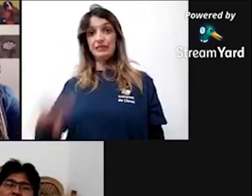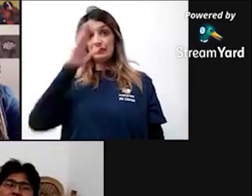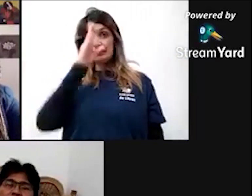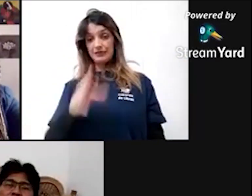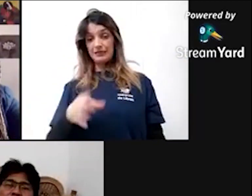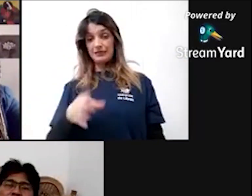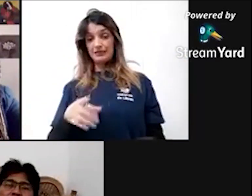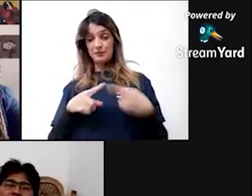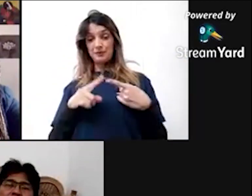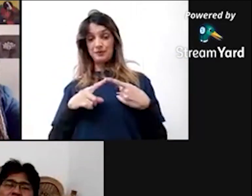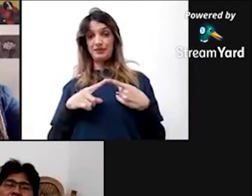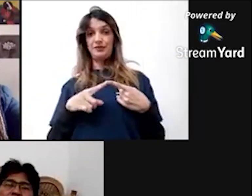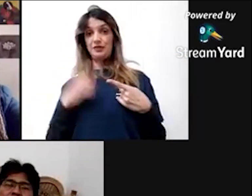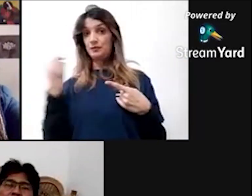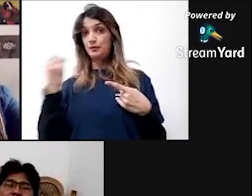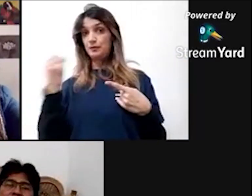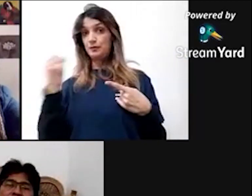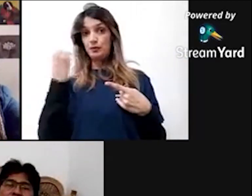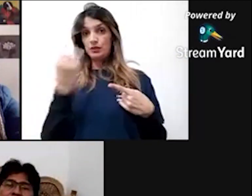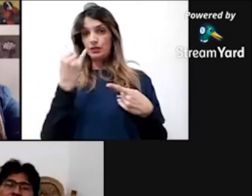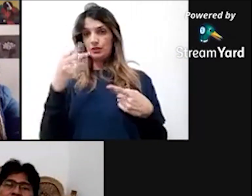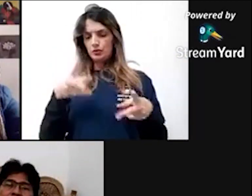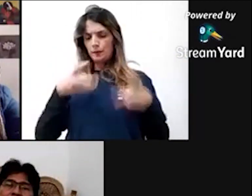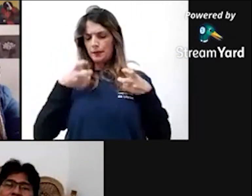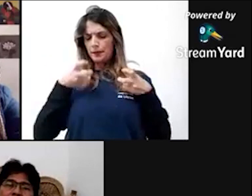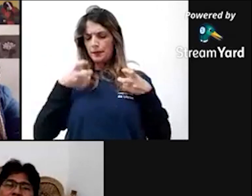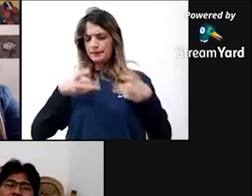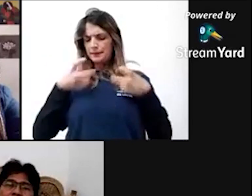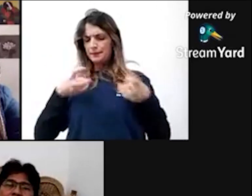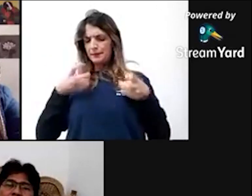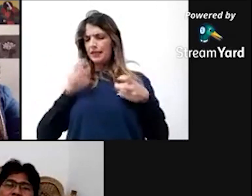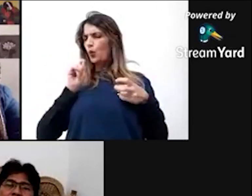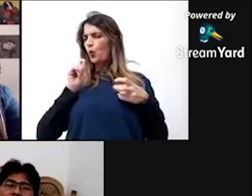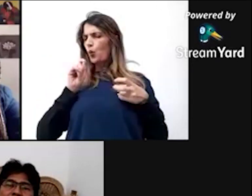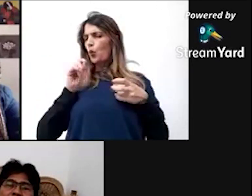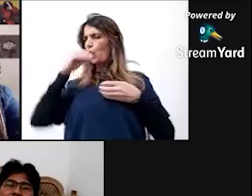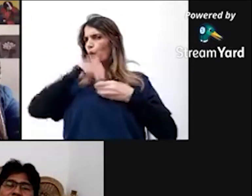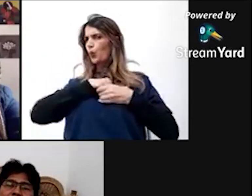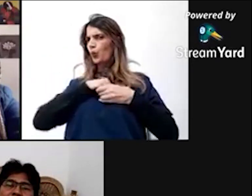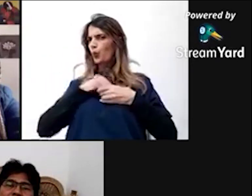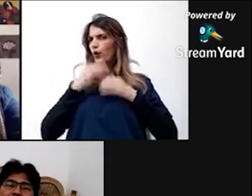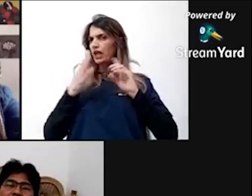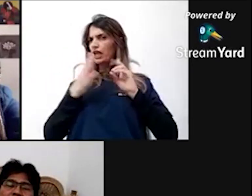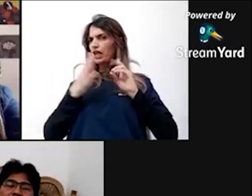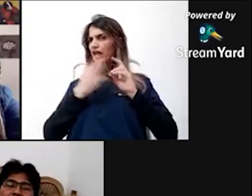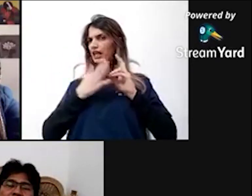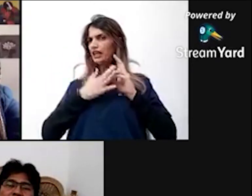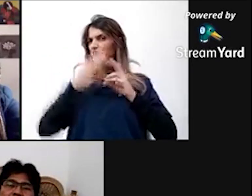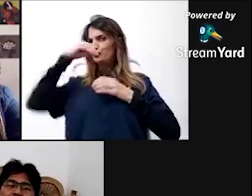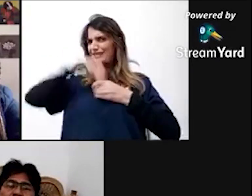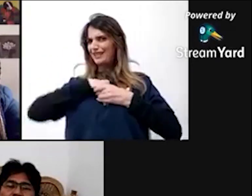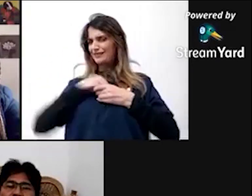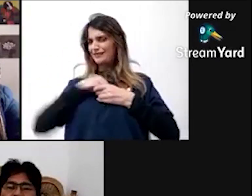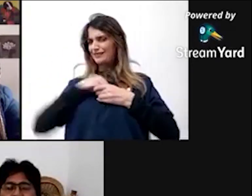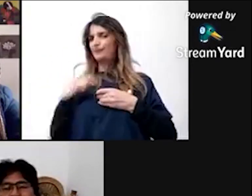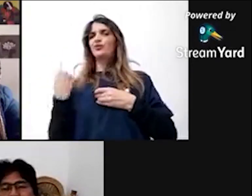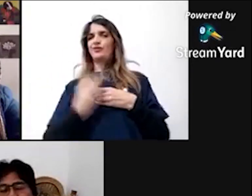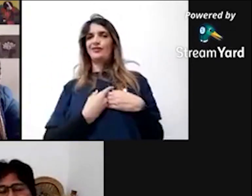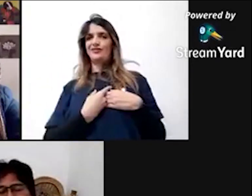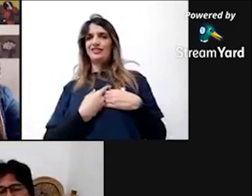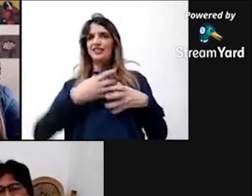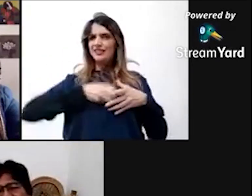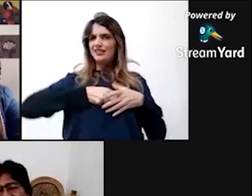para vocês, é importante descobrir que índio mora dentro da gente. E se eu estou disposto mesmo a